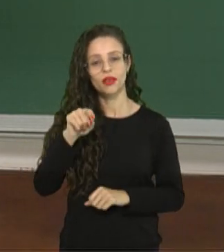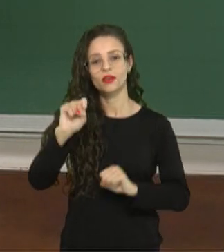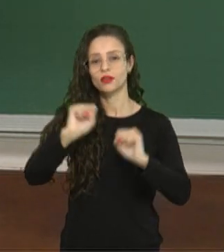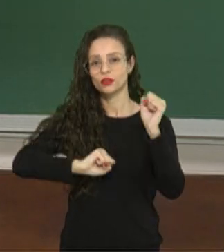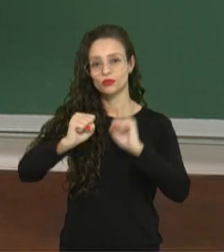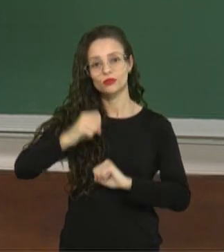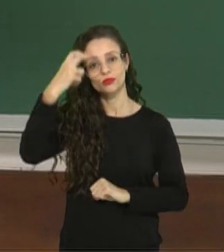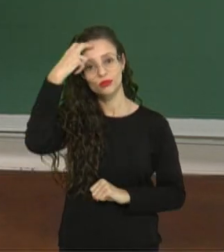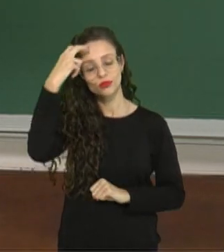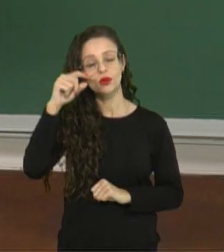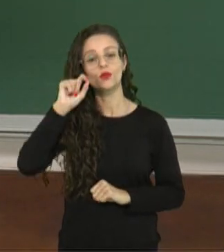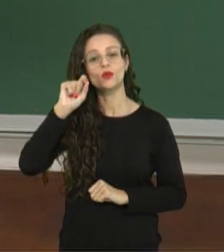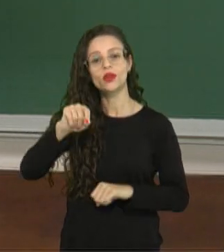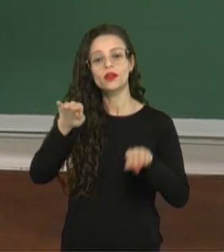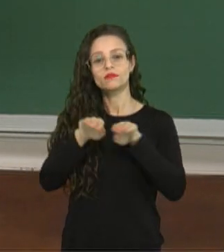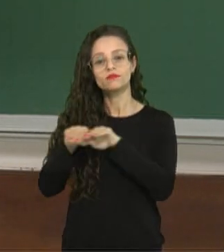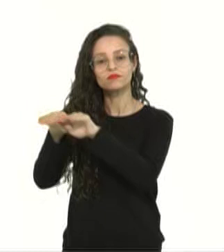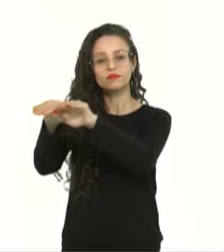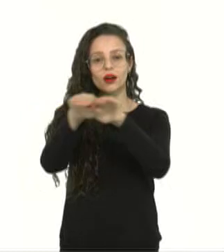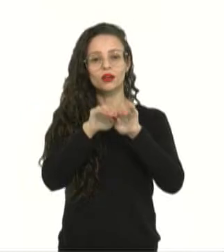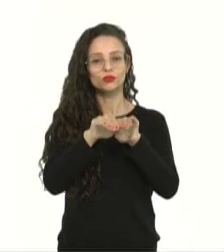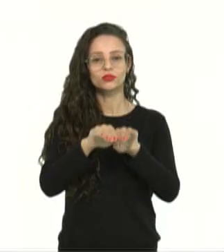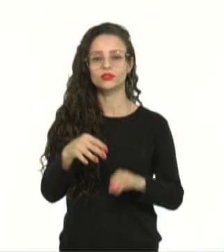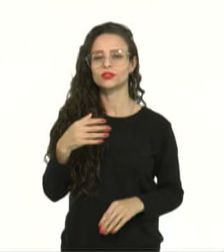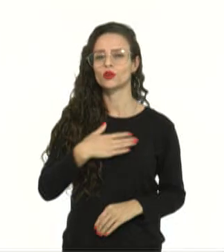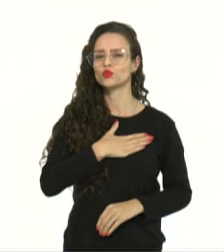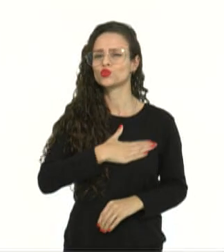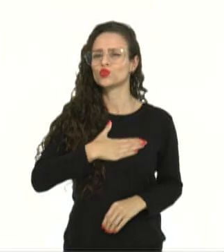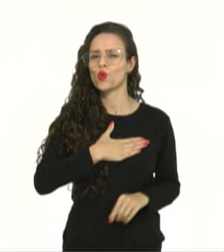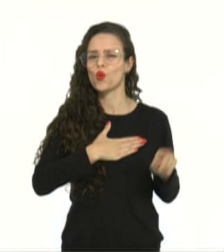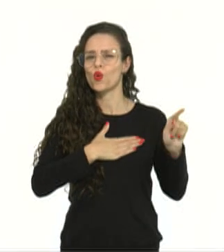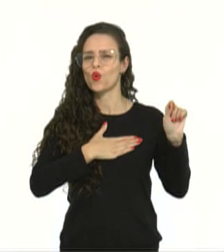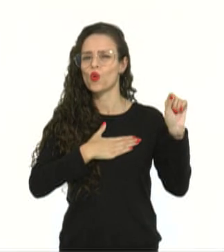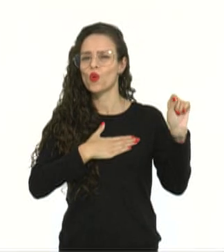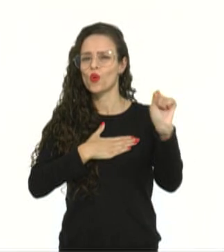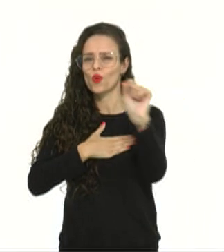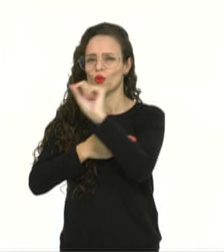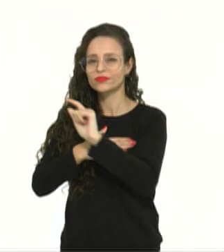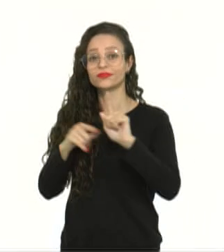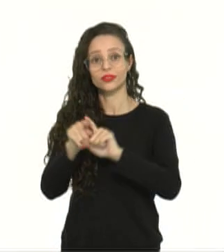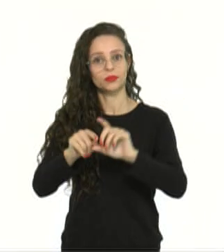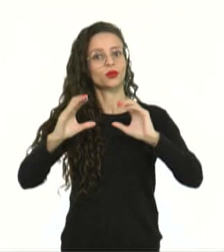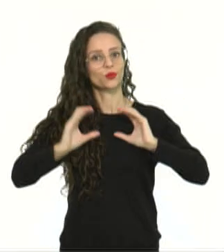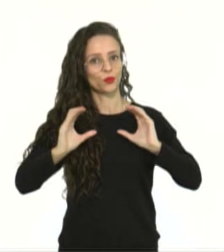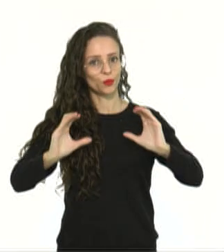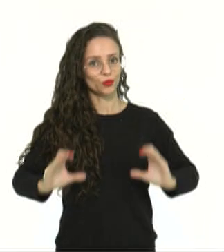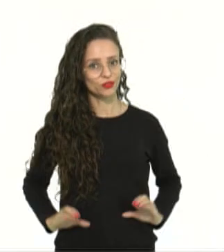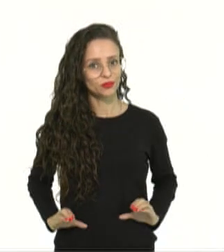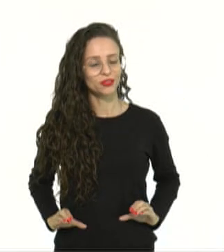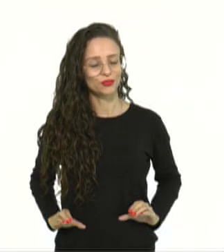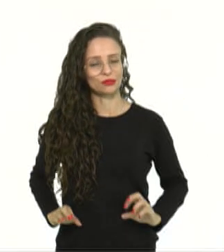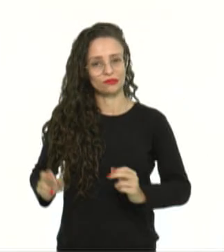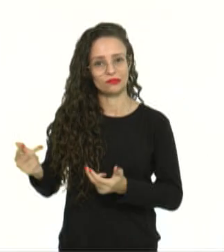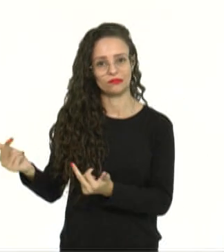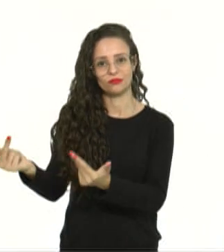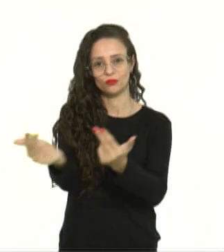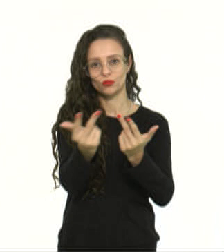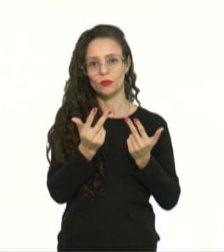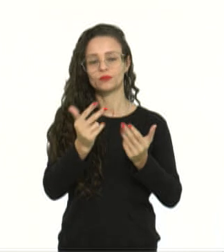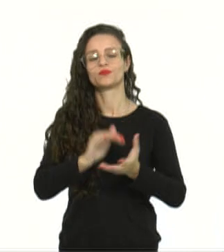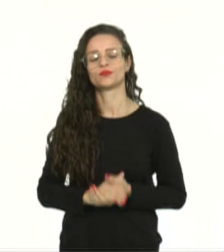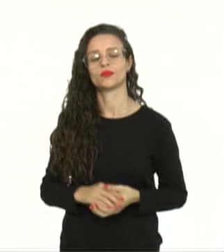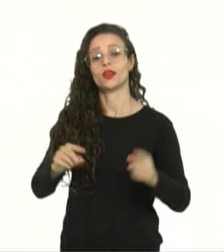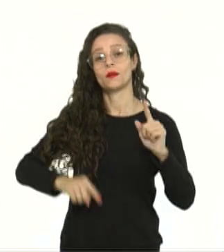de massa é a padronização dos gostos e do consumo, bem como de comportamento. Por meio dos